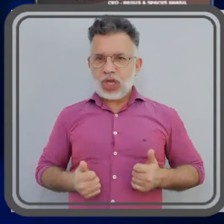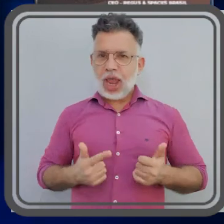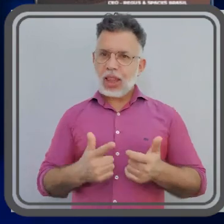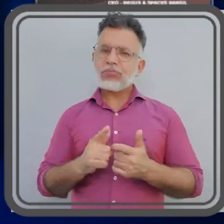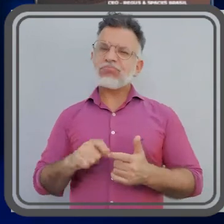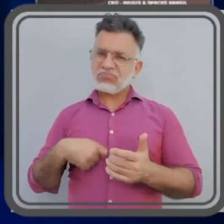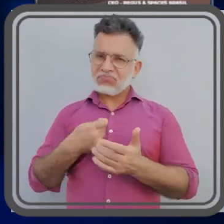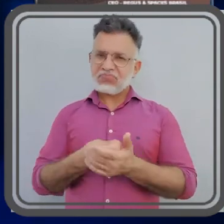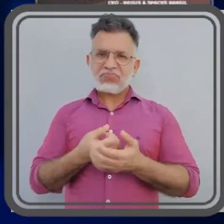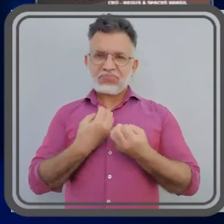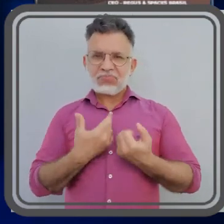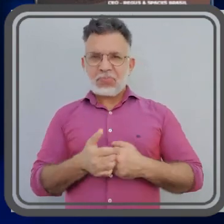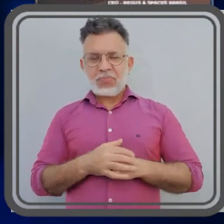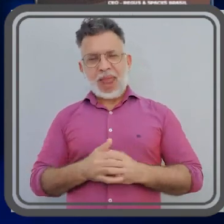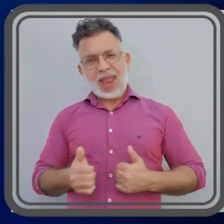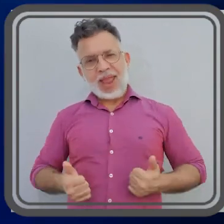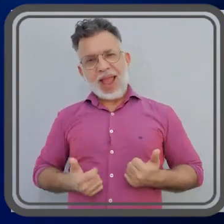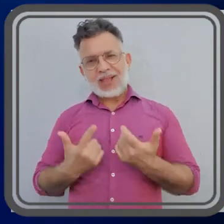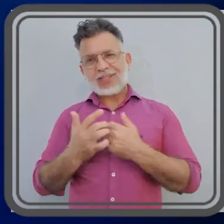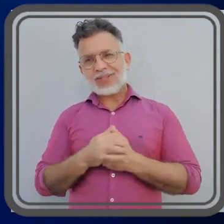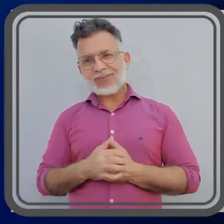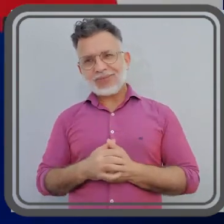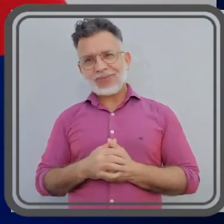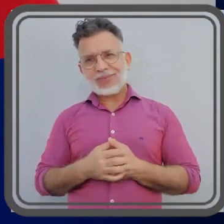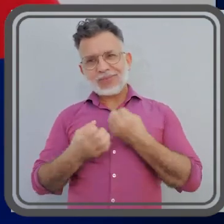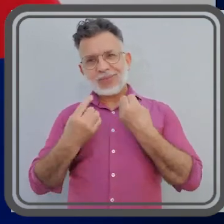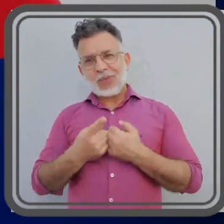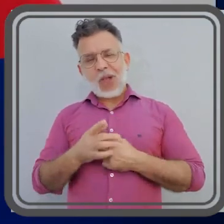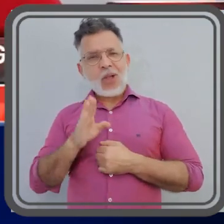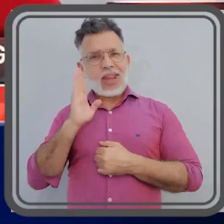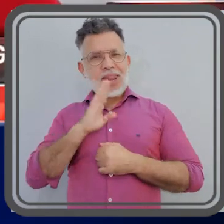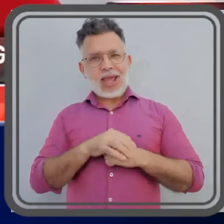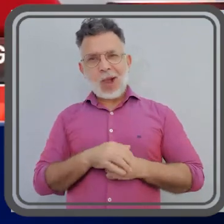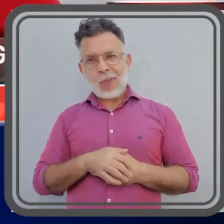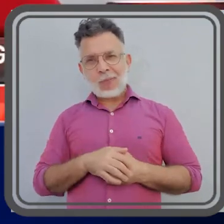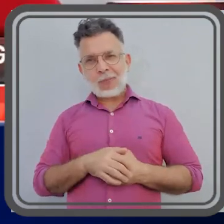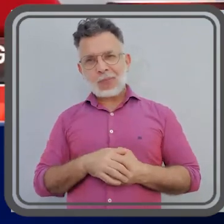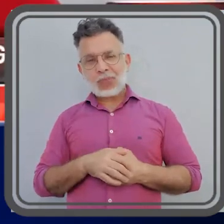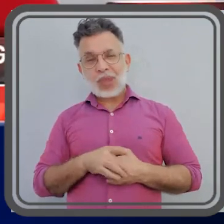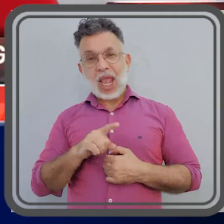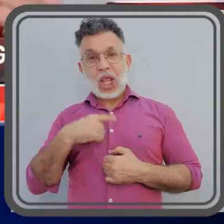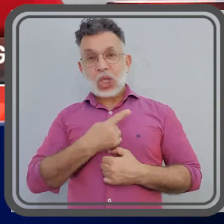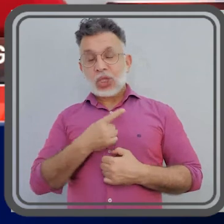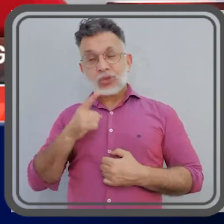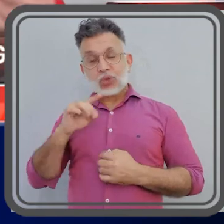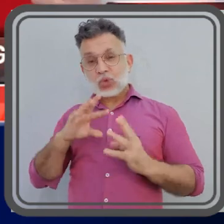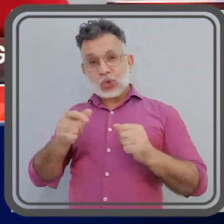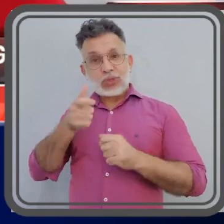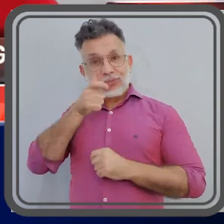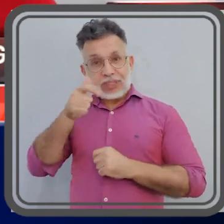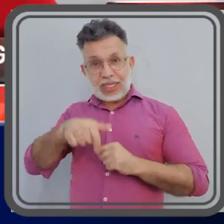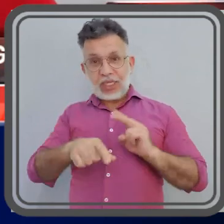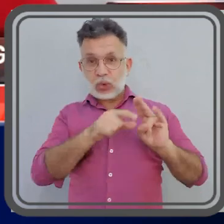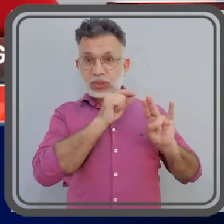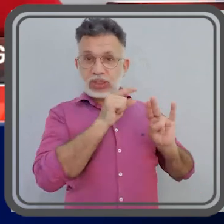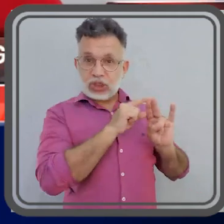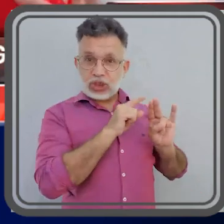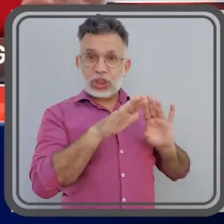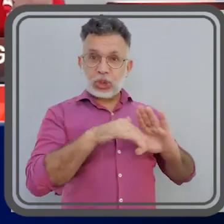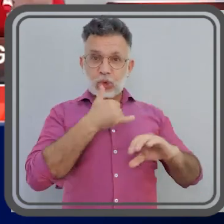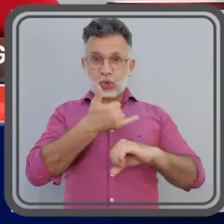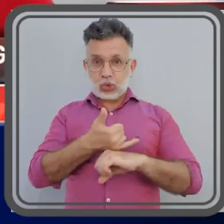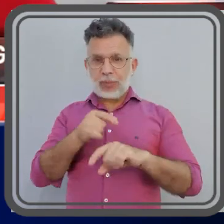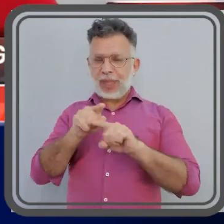dois. Muito bom. Legal. Tiagão, nossa audiência aqui, né, no LinkedIn, no YouTube, também